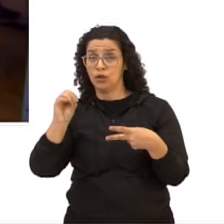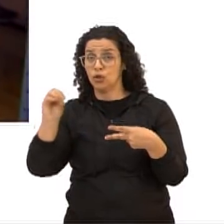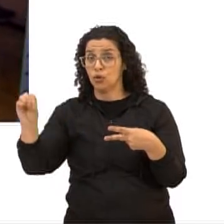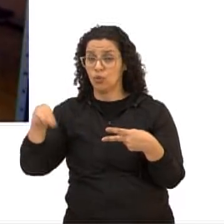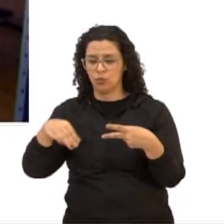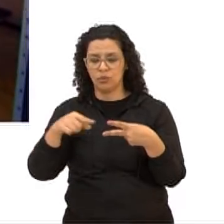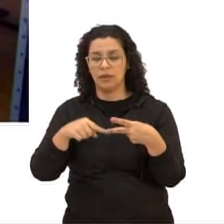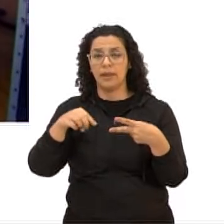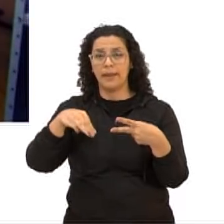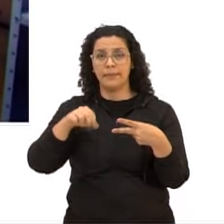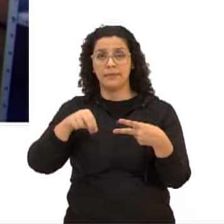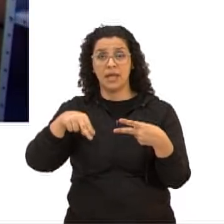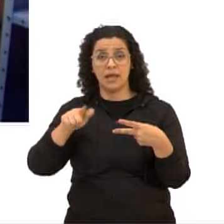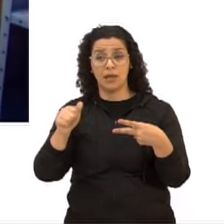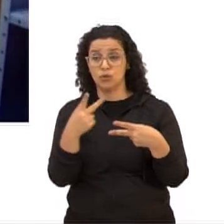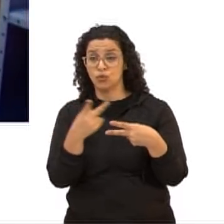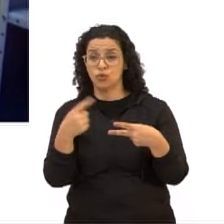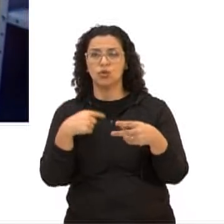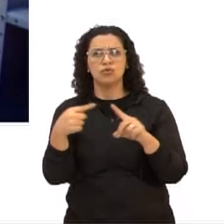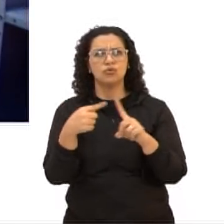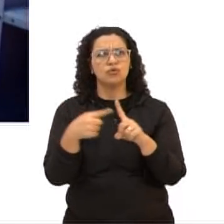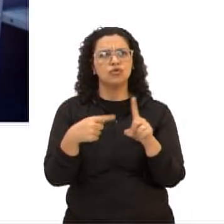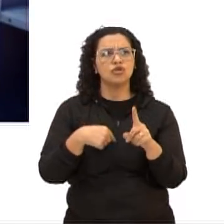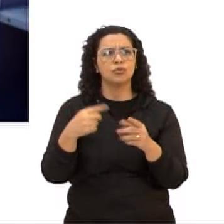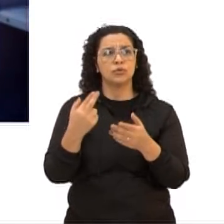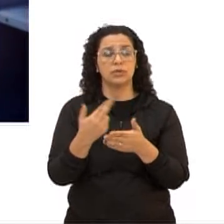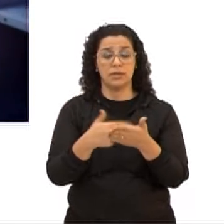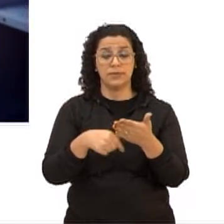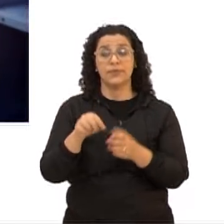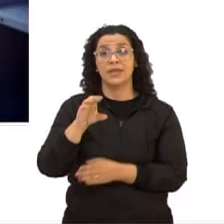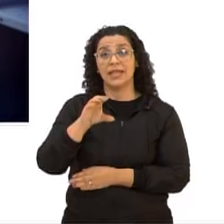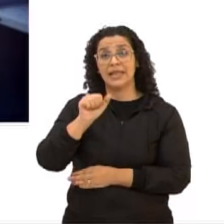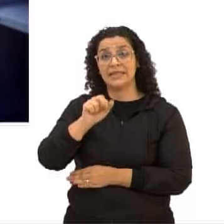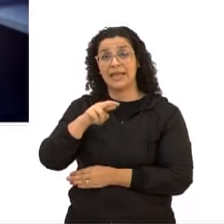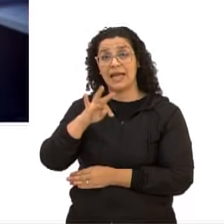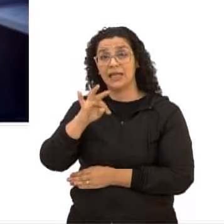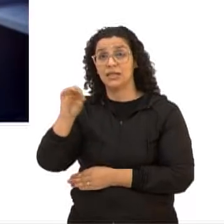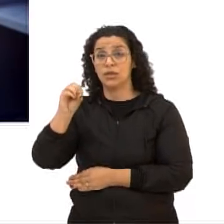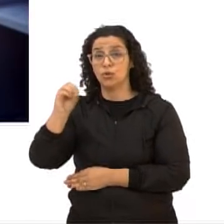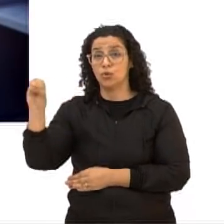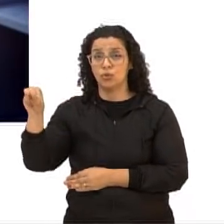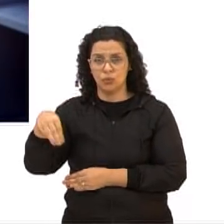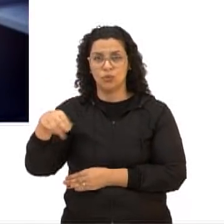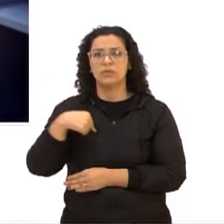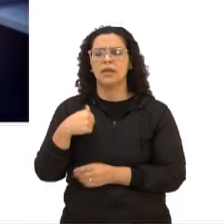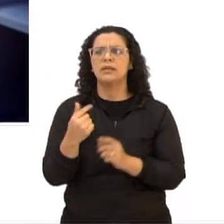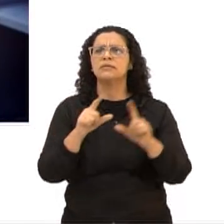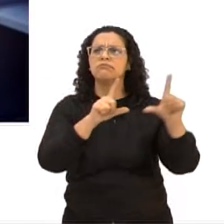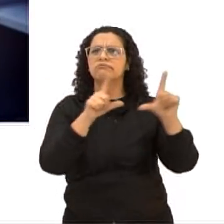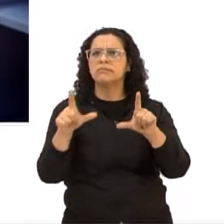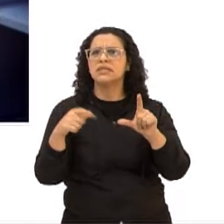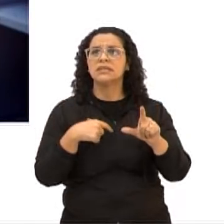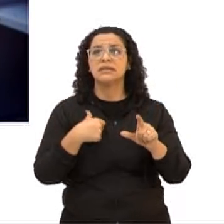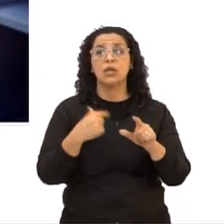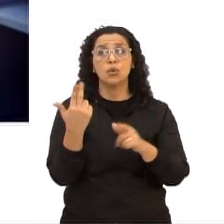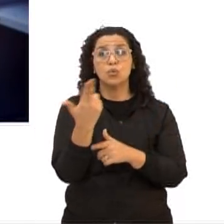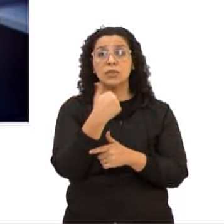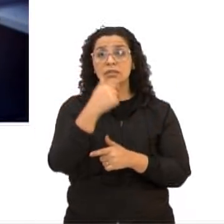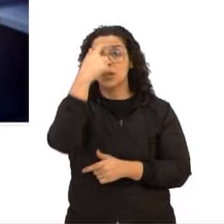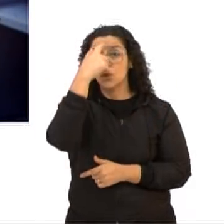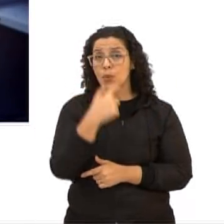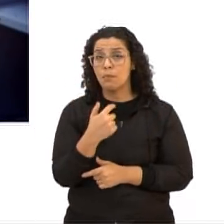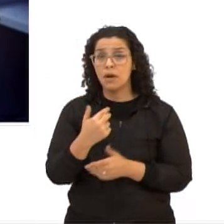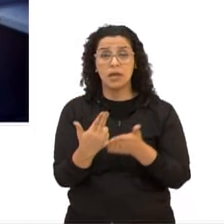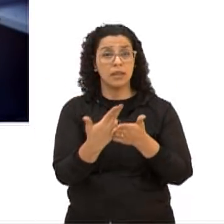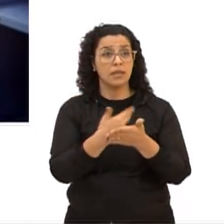são dois estilos, né? Cartoon, a gente chama de cartoon aqueles quadrinhos em que a figura humana não